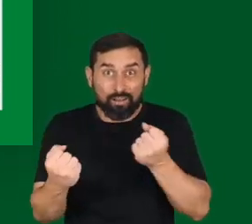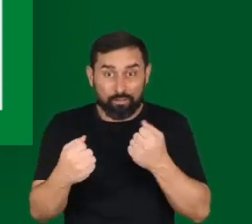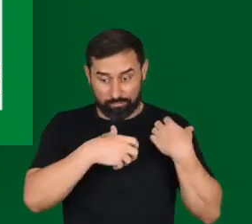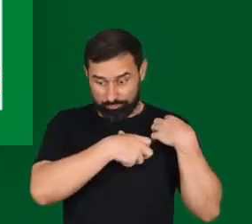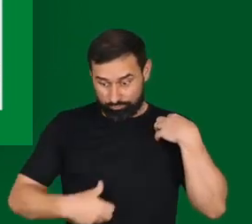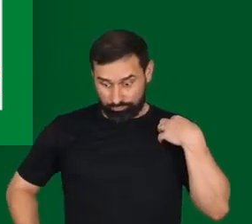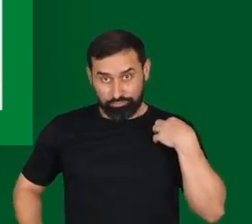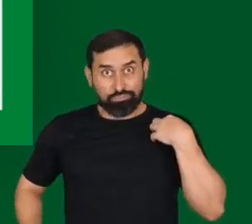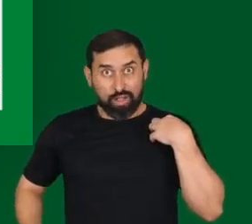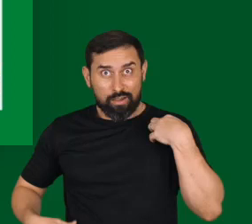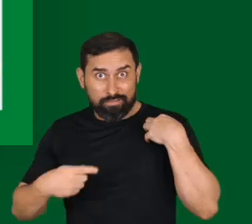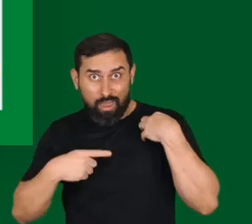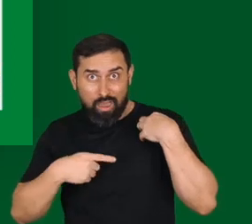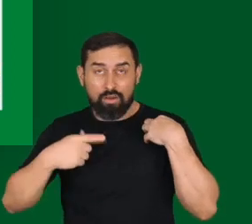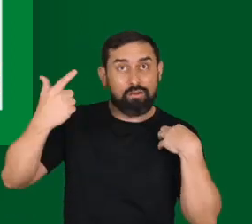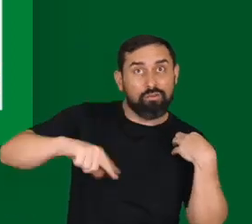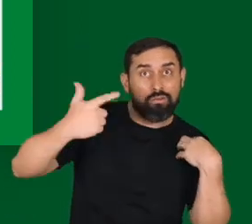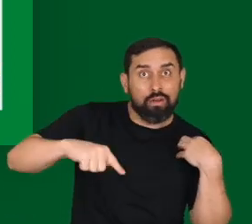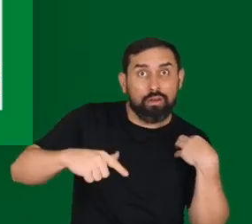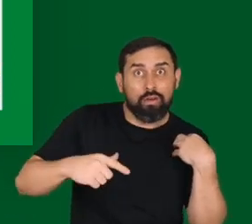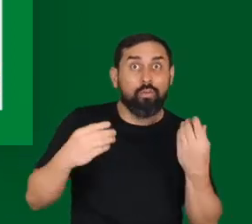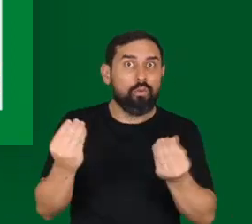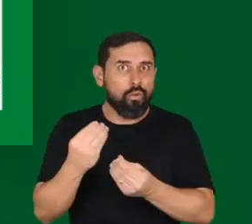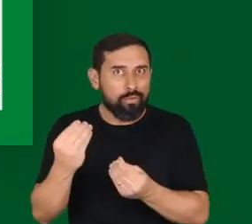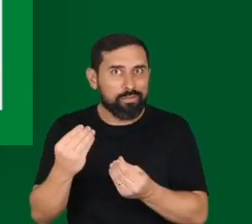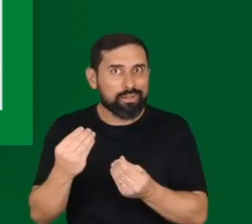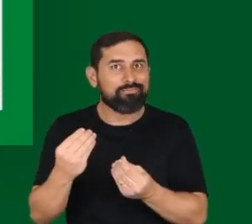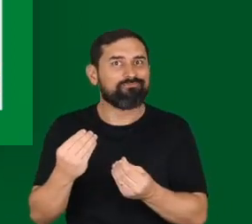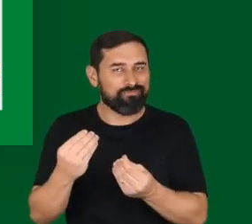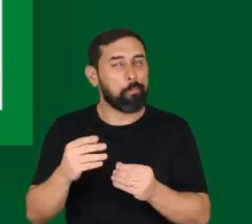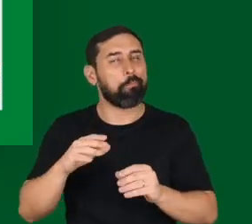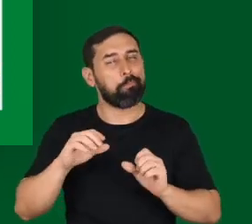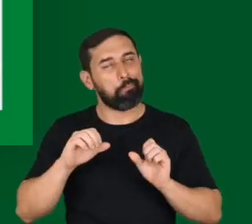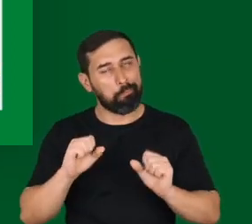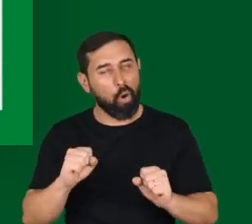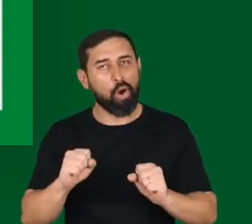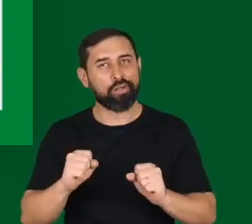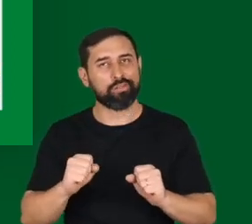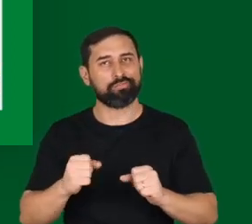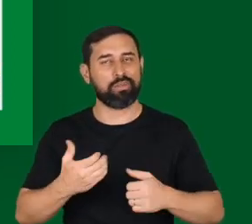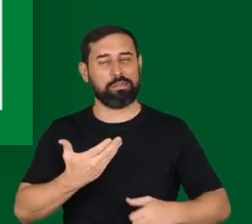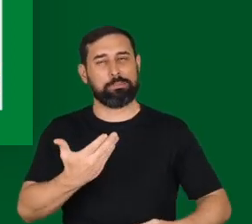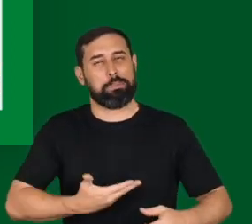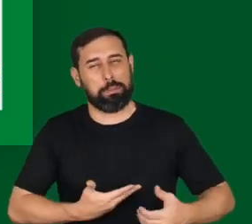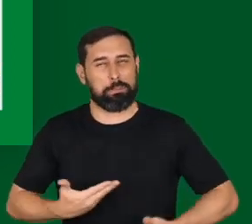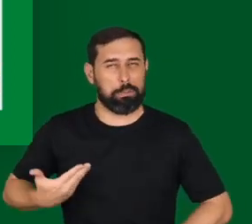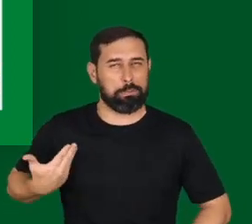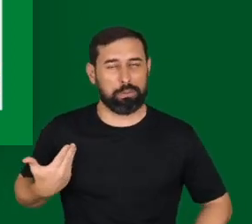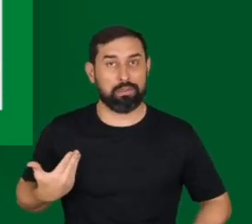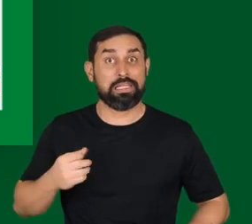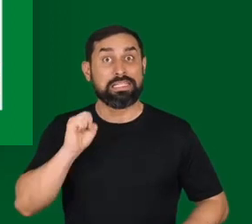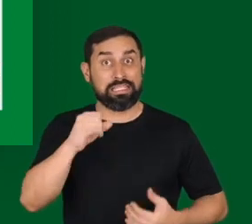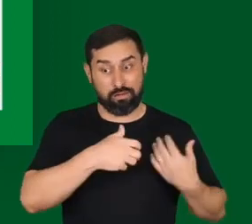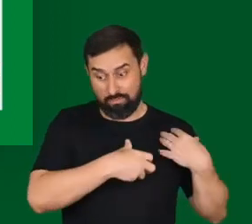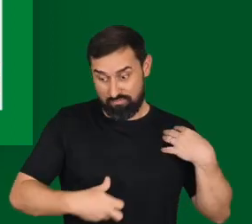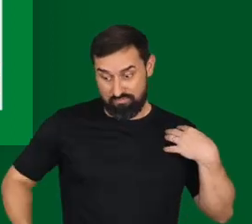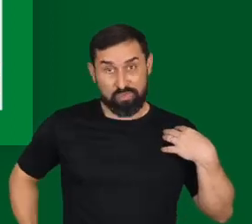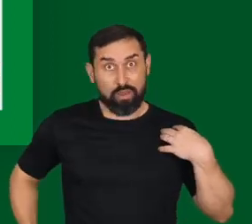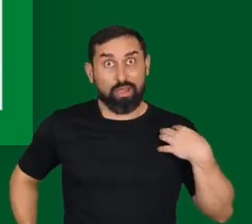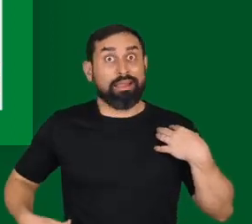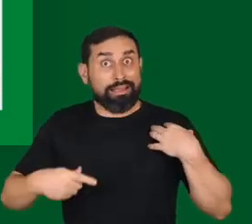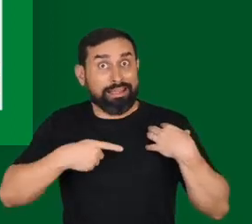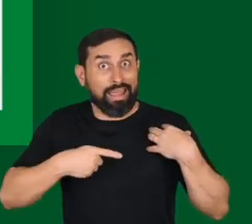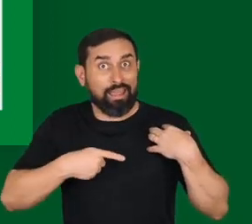sem dispositivo de segurança, então também eu vou encontrar uma possível paciente politraumatizado. Agora, se ele estava